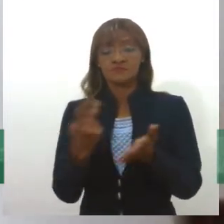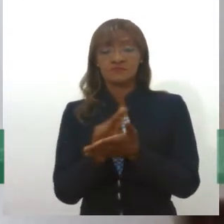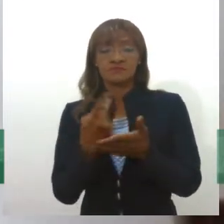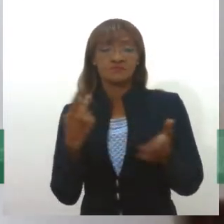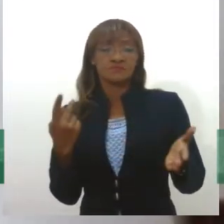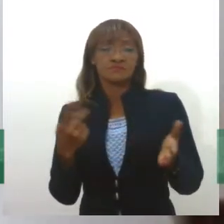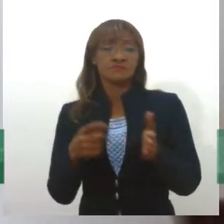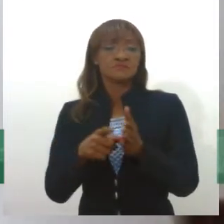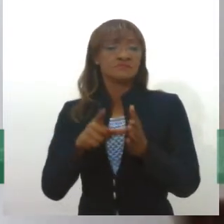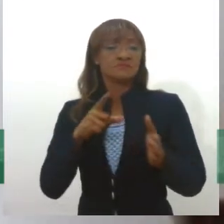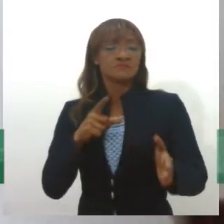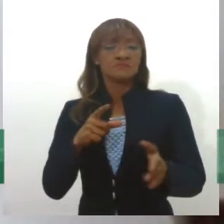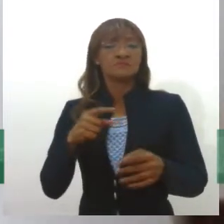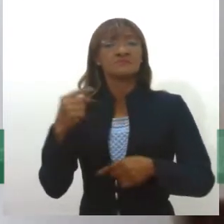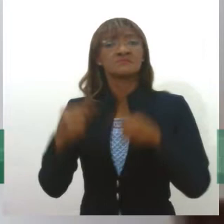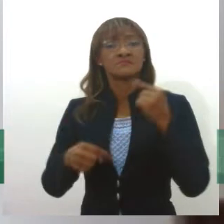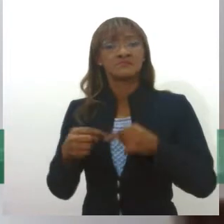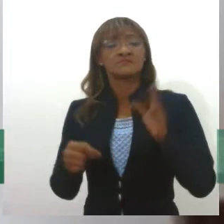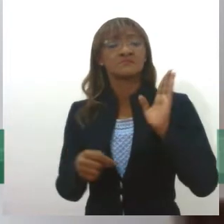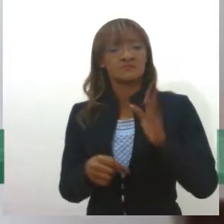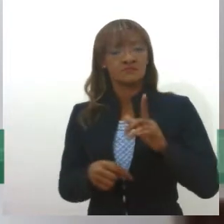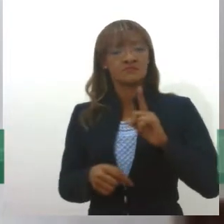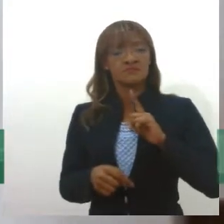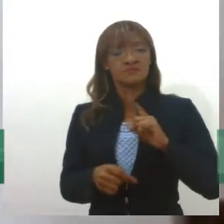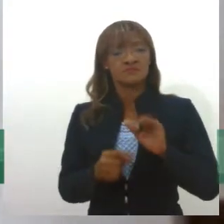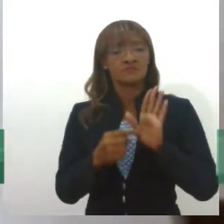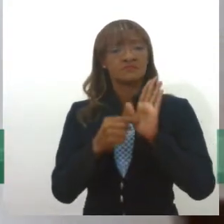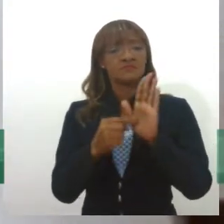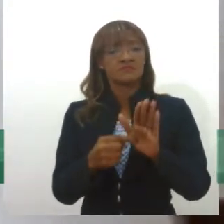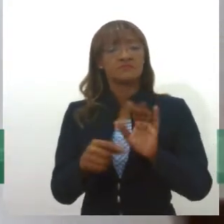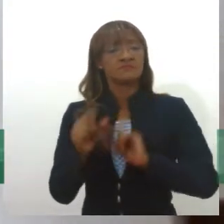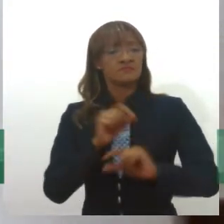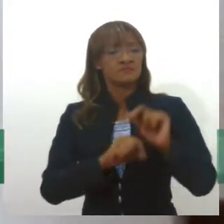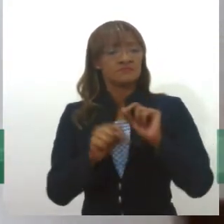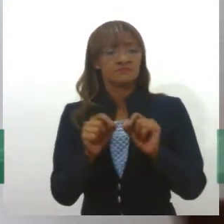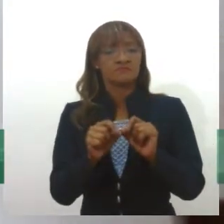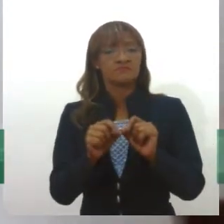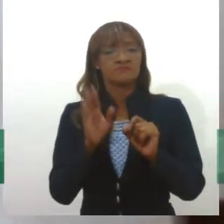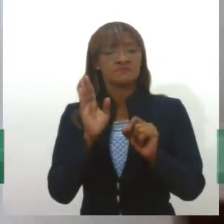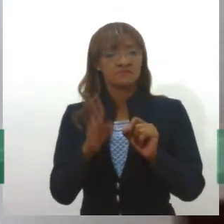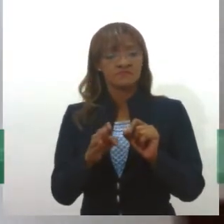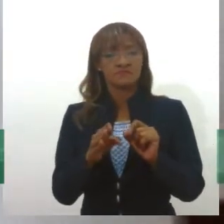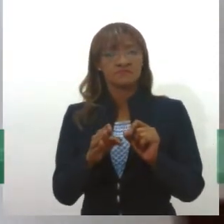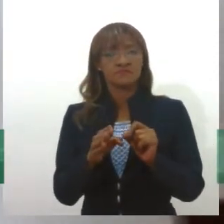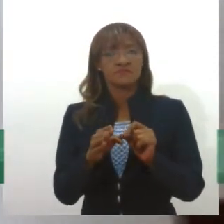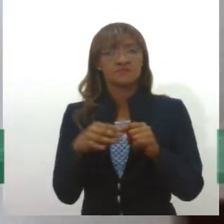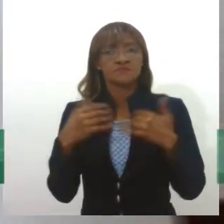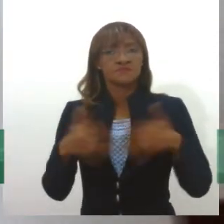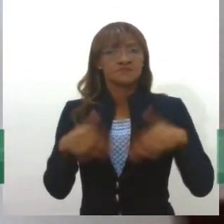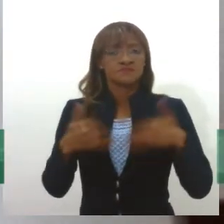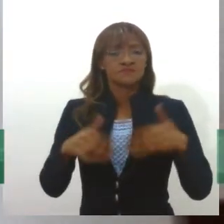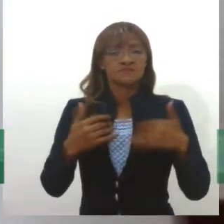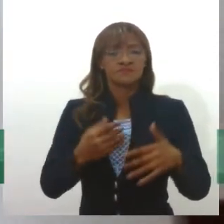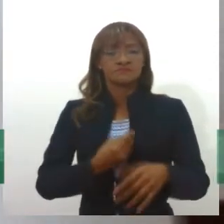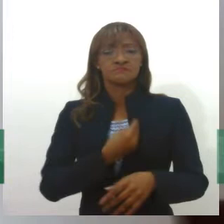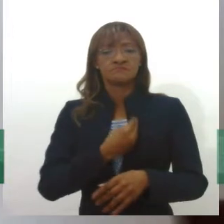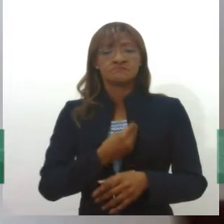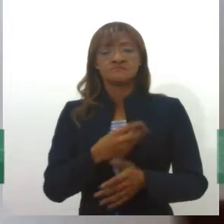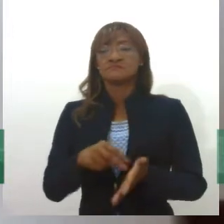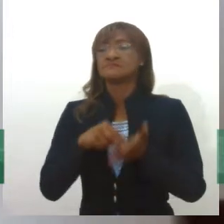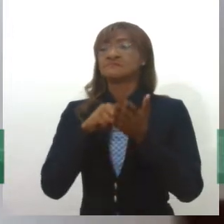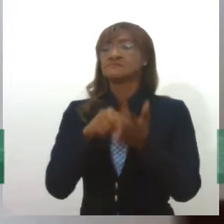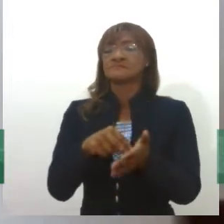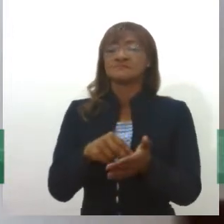o debate antes mesmo que ele acontecesse, demonstrando que essa agenda ela já incomoda, ela já está presente, e eu acho que daí